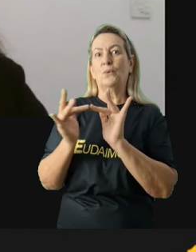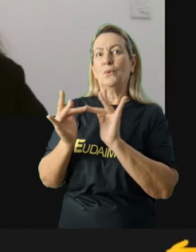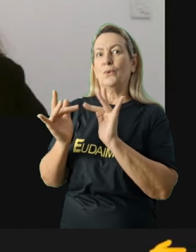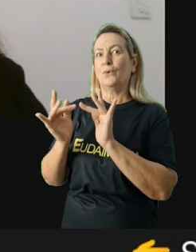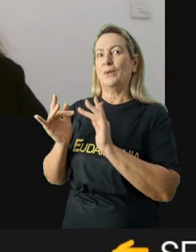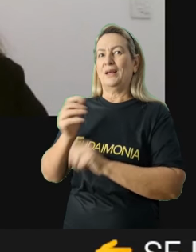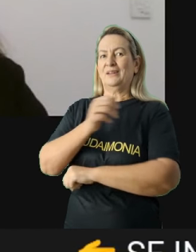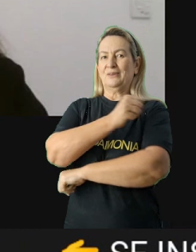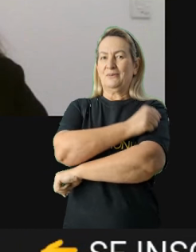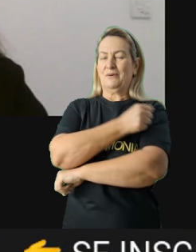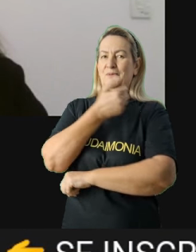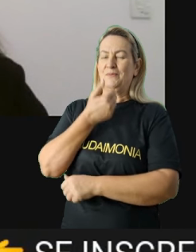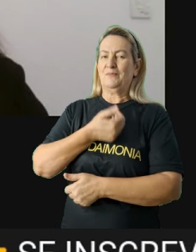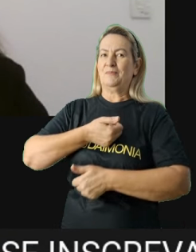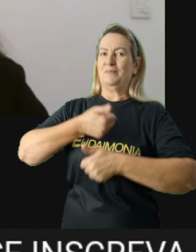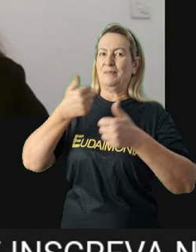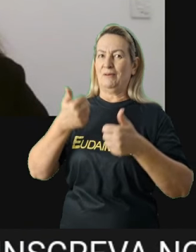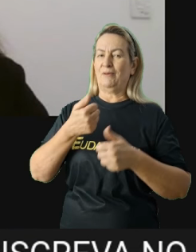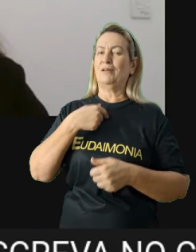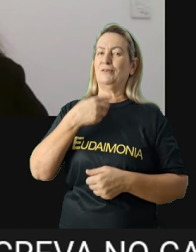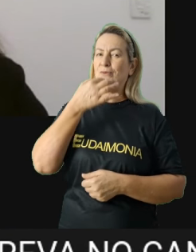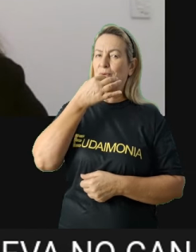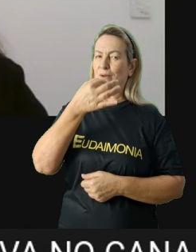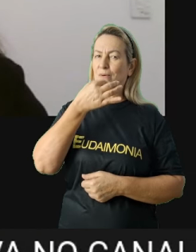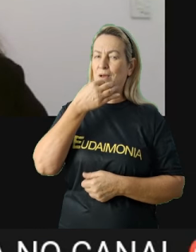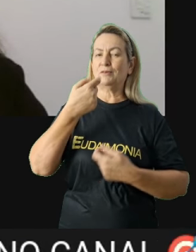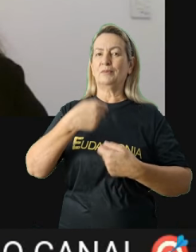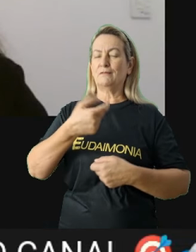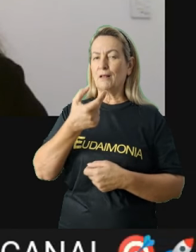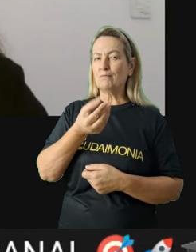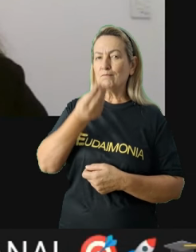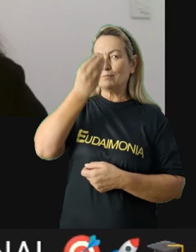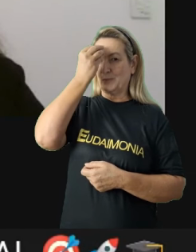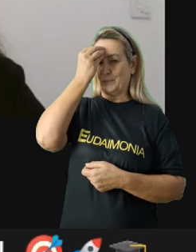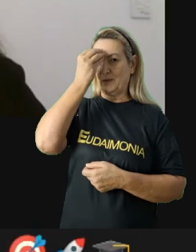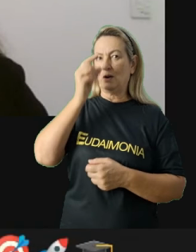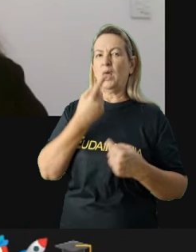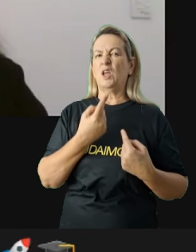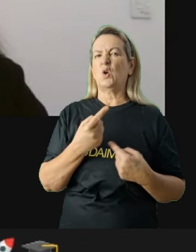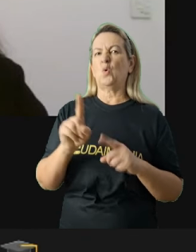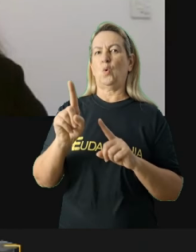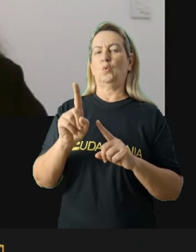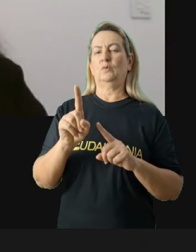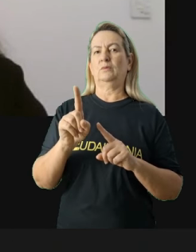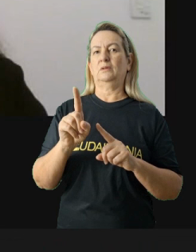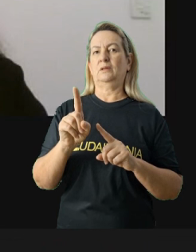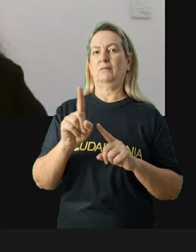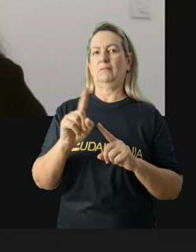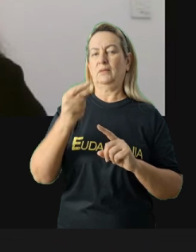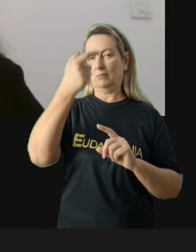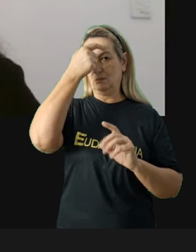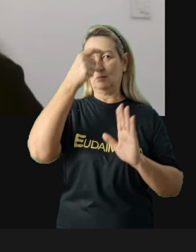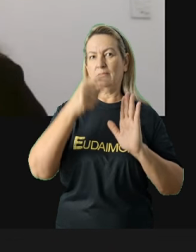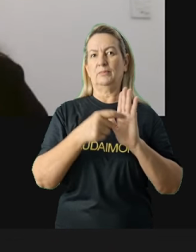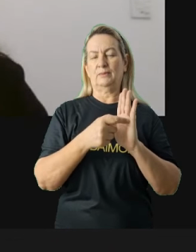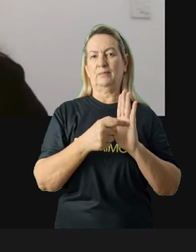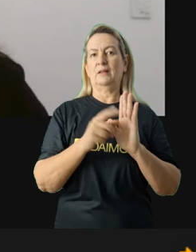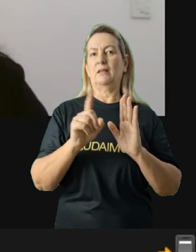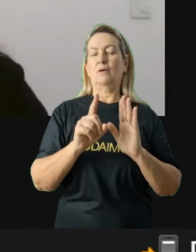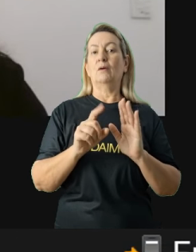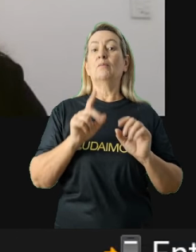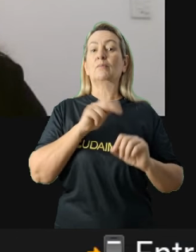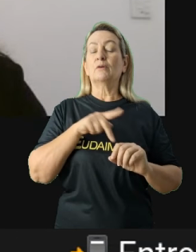de engajamento, que é trazer esse aluno com aquele viés bem pessoal. Isso eu acho que tem que ficar na nossa cabeça, ao invés de lutar